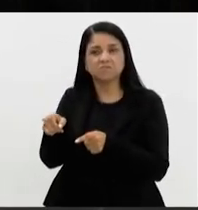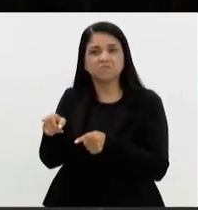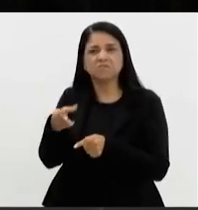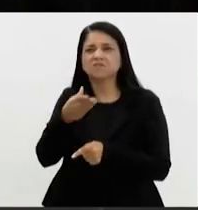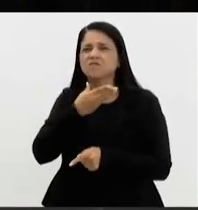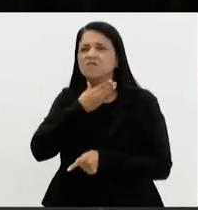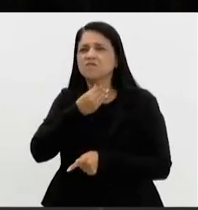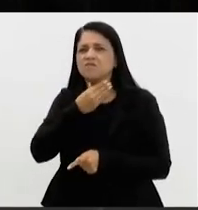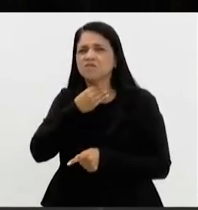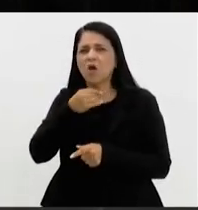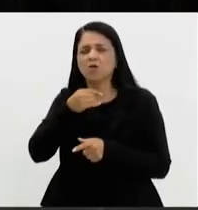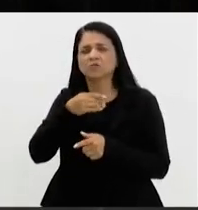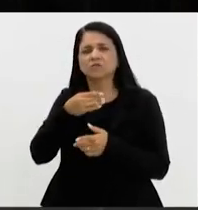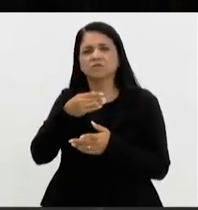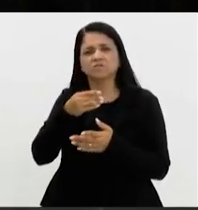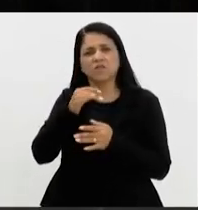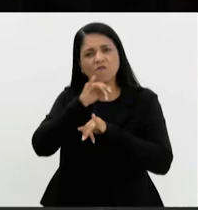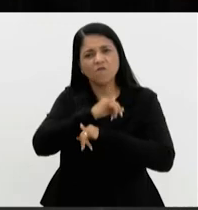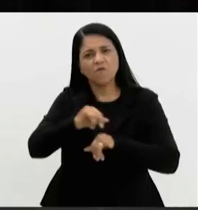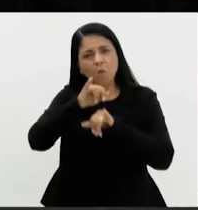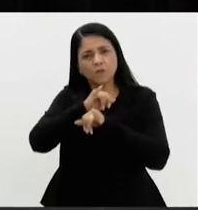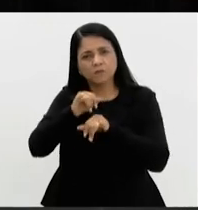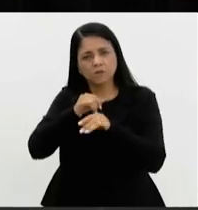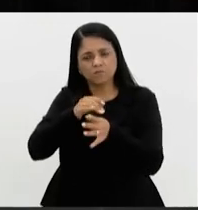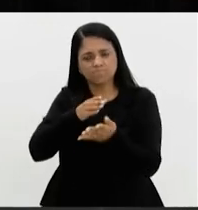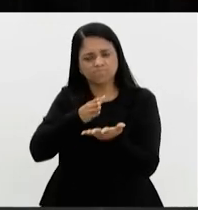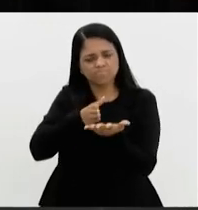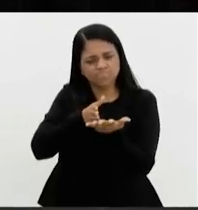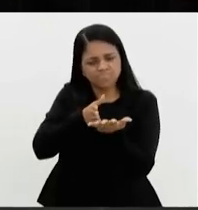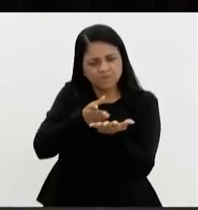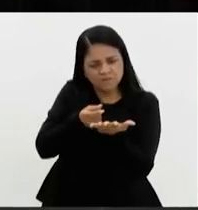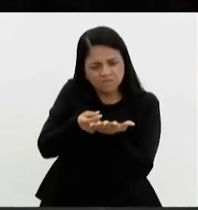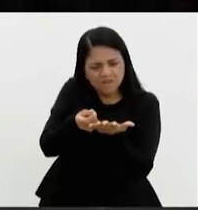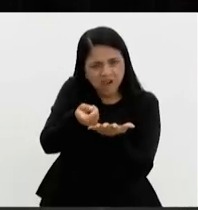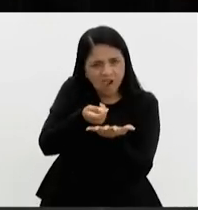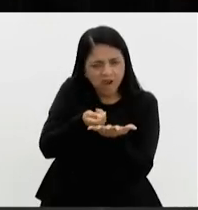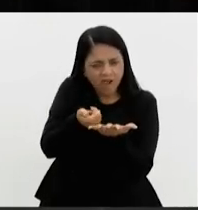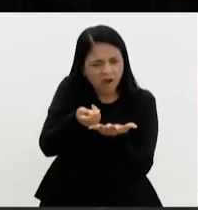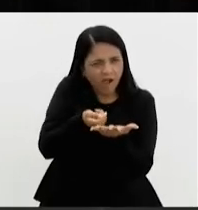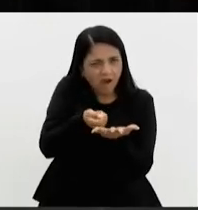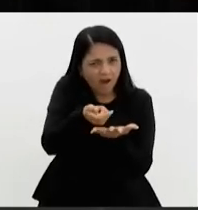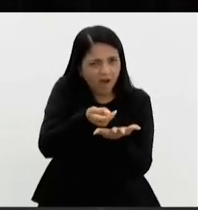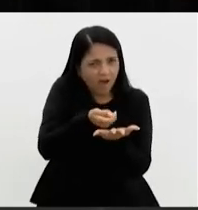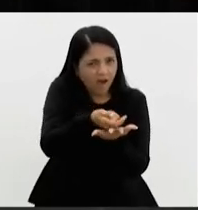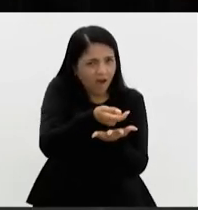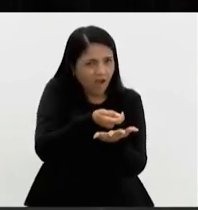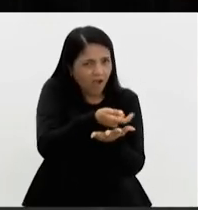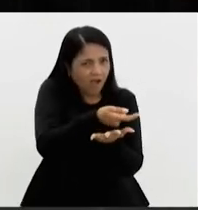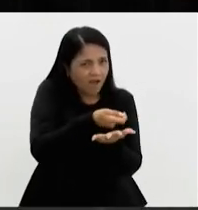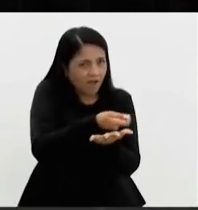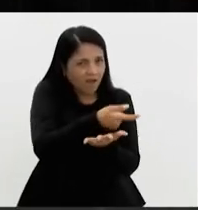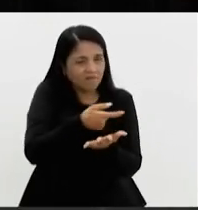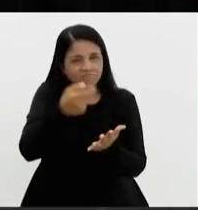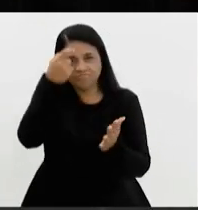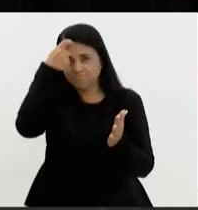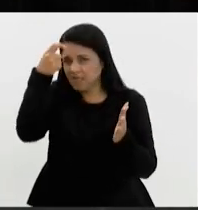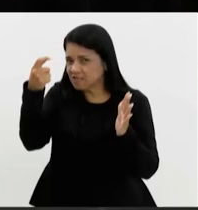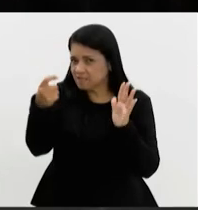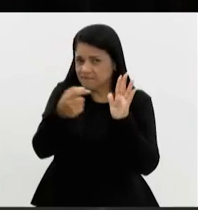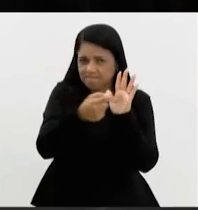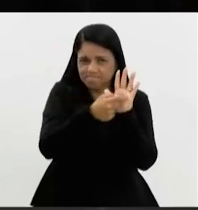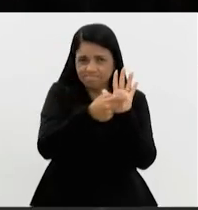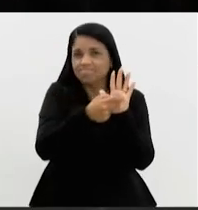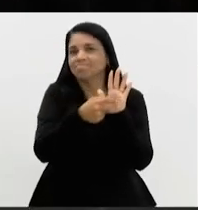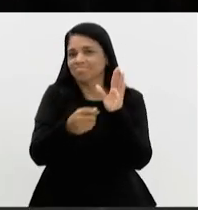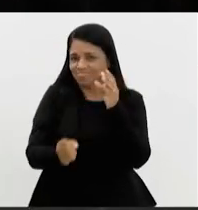fake News uma desinformação uma informação formada eh criada através de uma inteligência artificial Isso foi em no